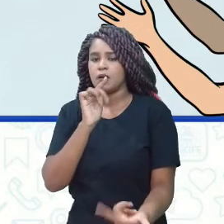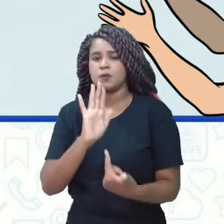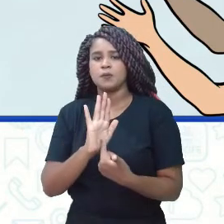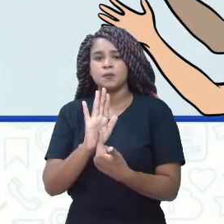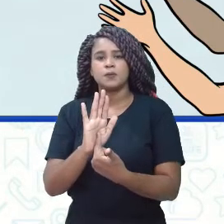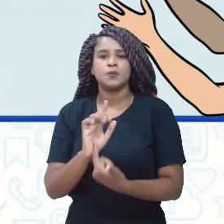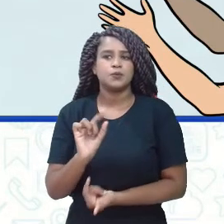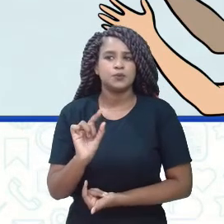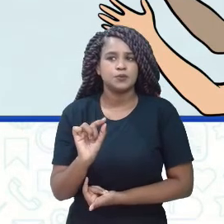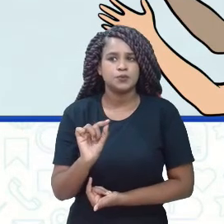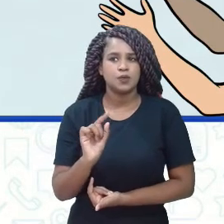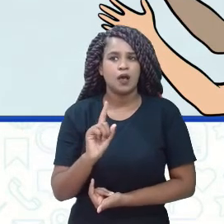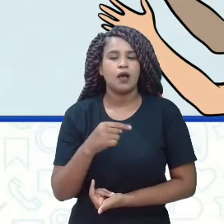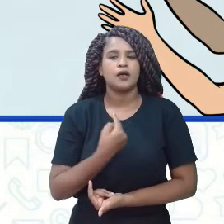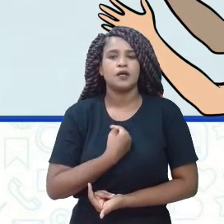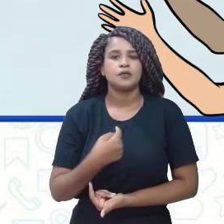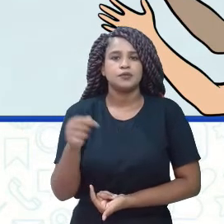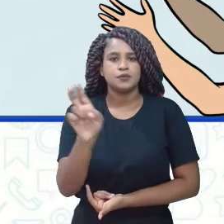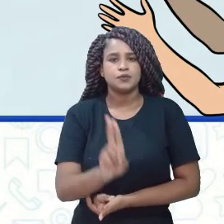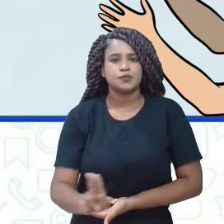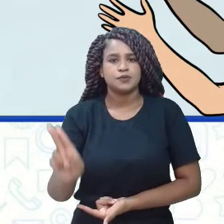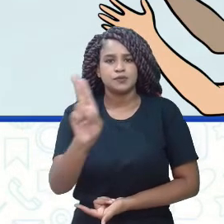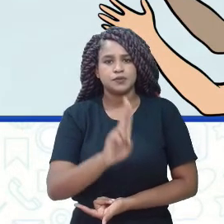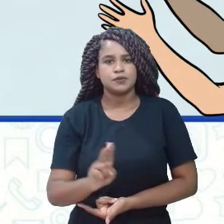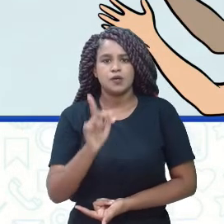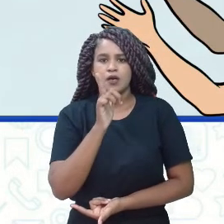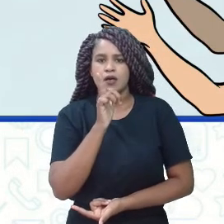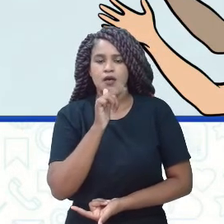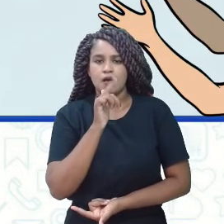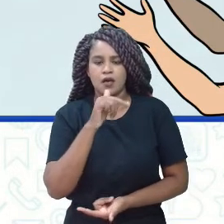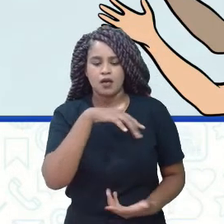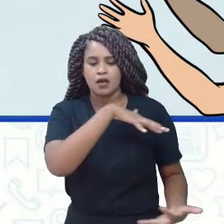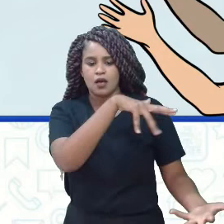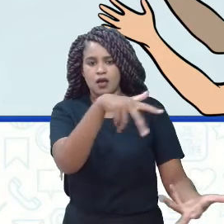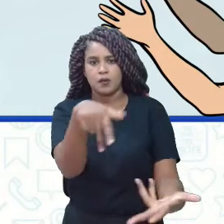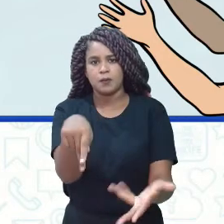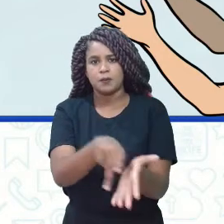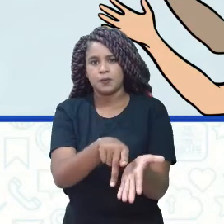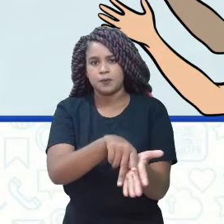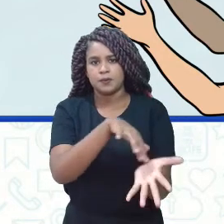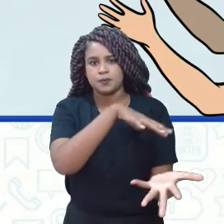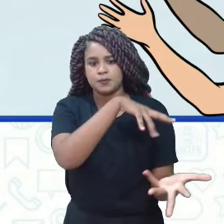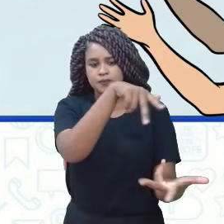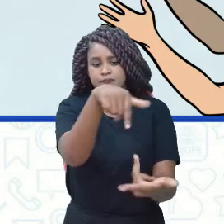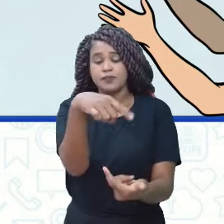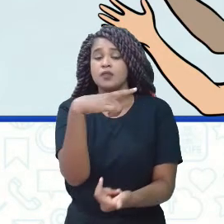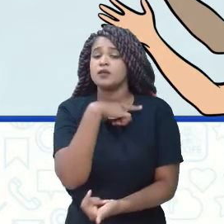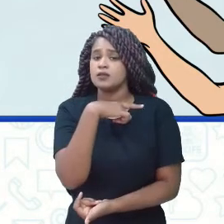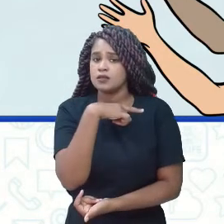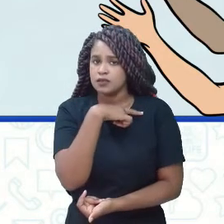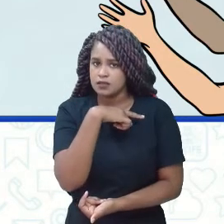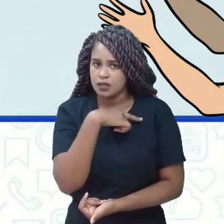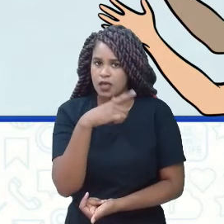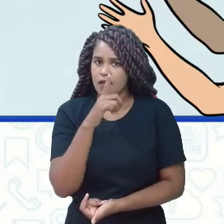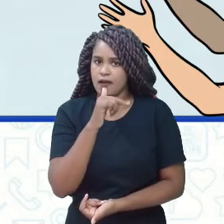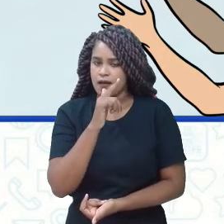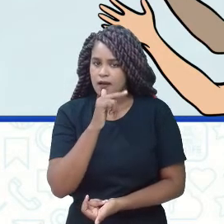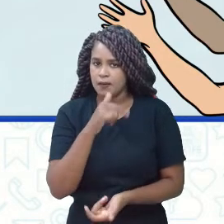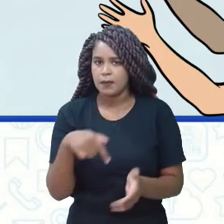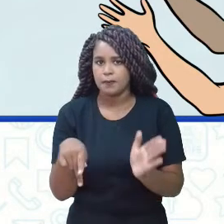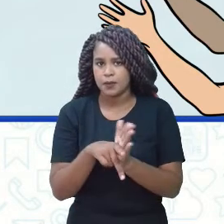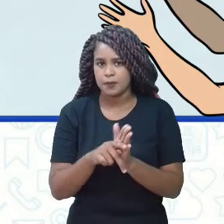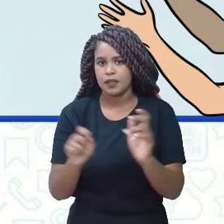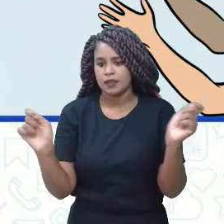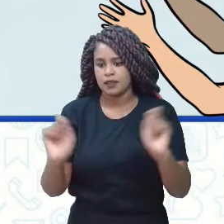simbolizando o quê? A gente utilizando a água disponível em nosso planeta Terra. Claro que nós temos aqui as águas que são